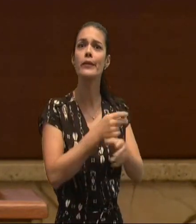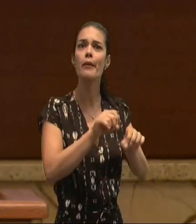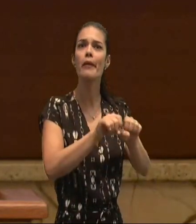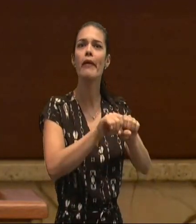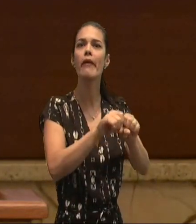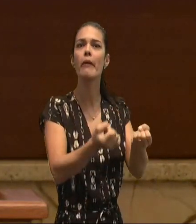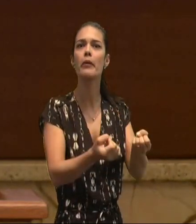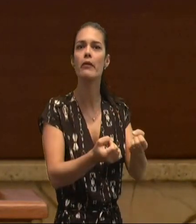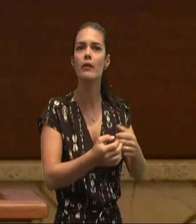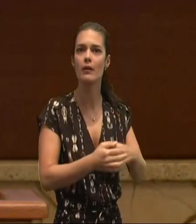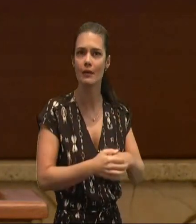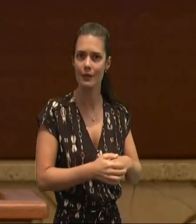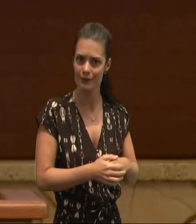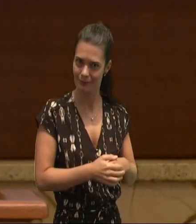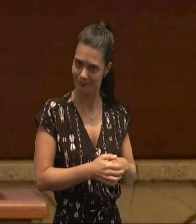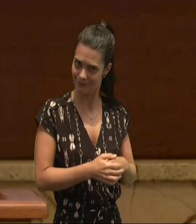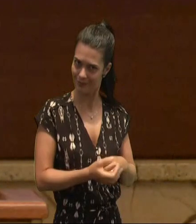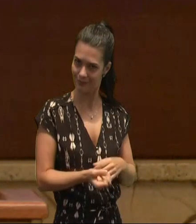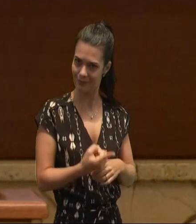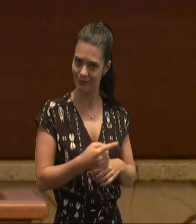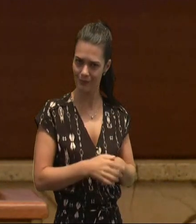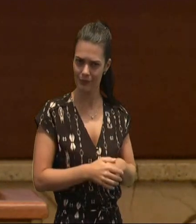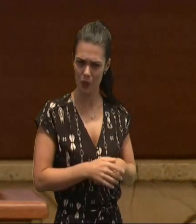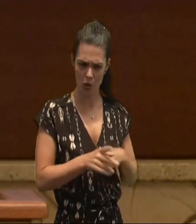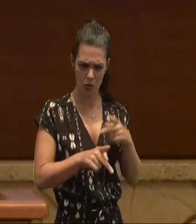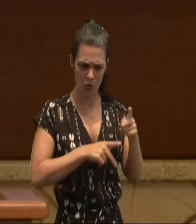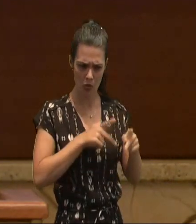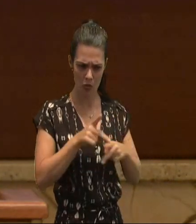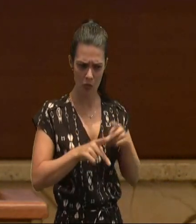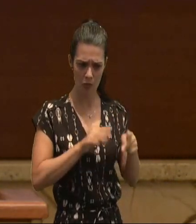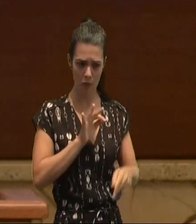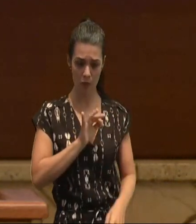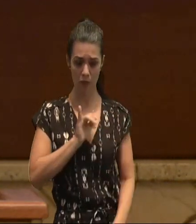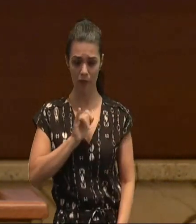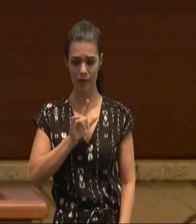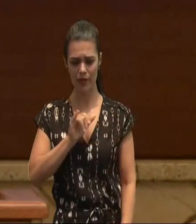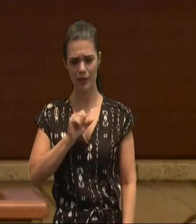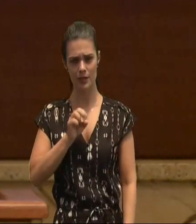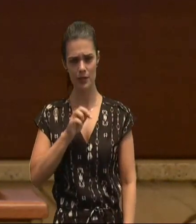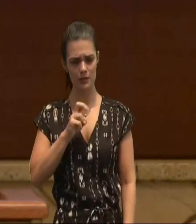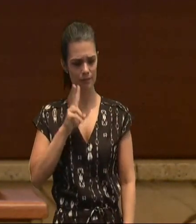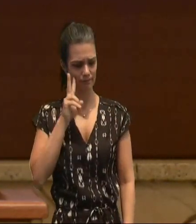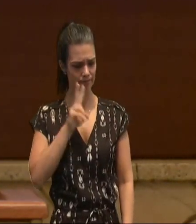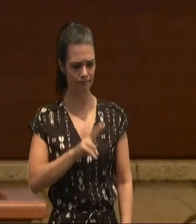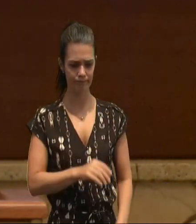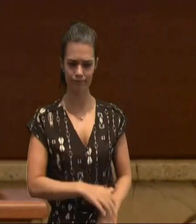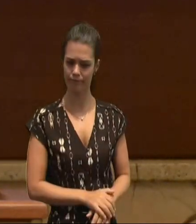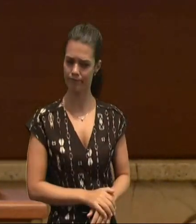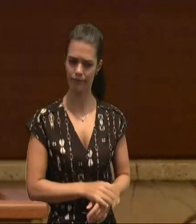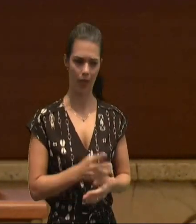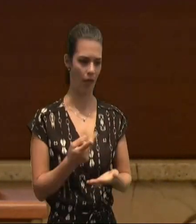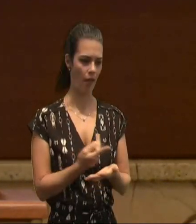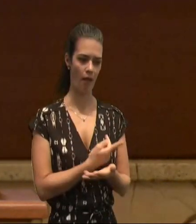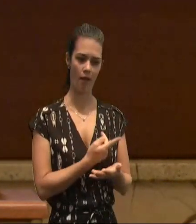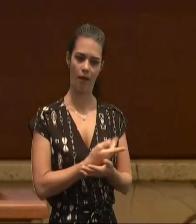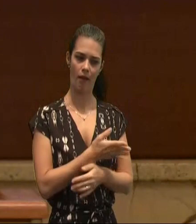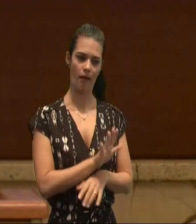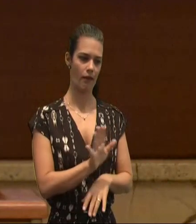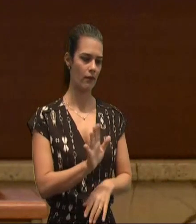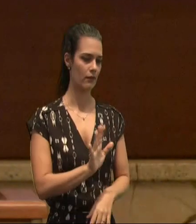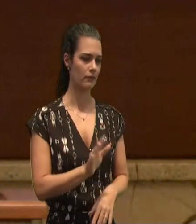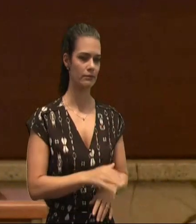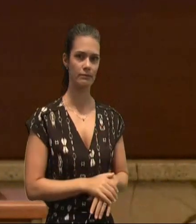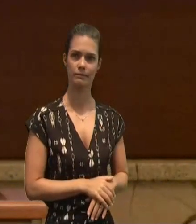quebrada. Quando os filisteus viram que isto não daria certo, reuniram-se, decidindo